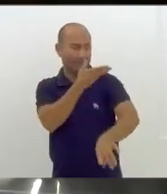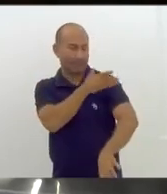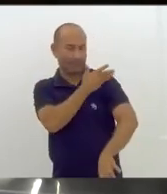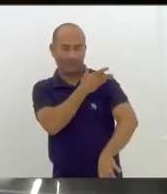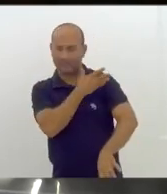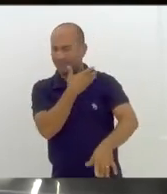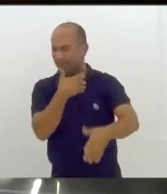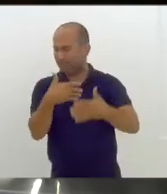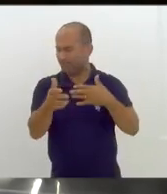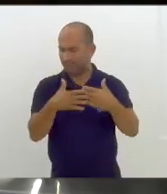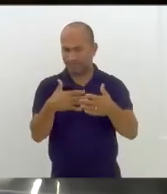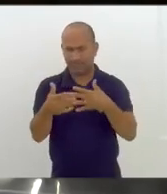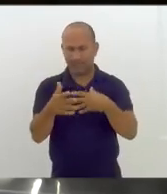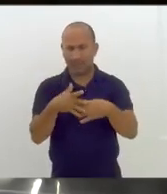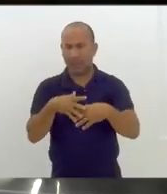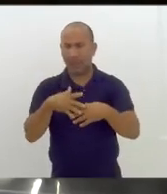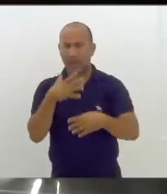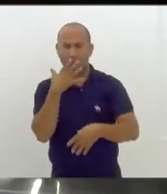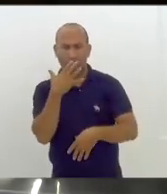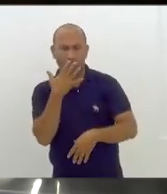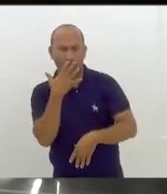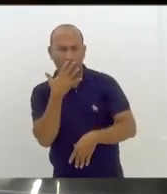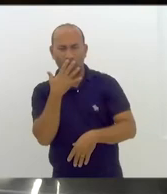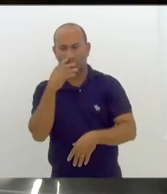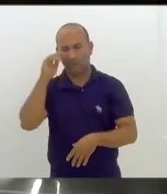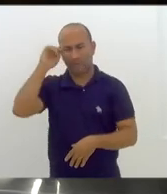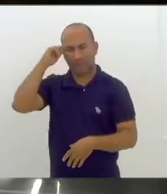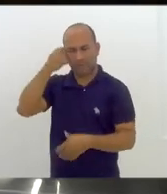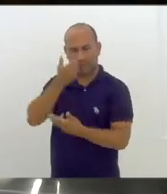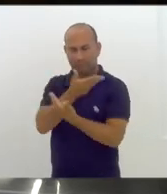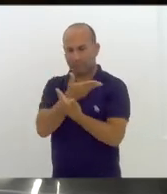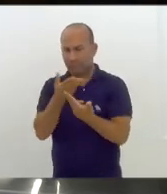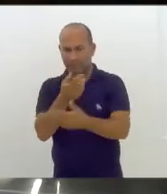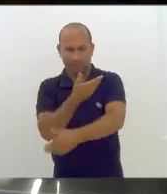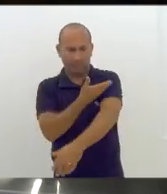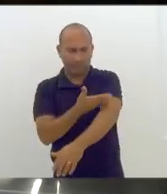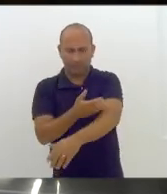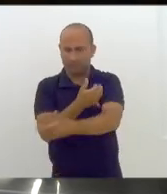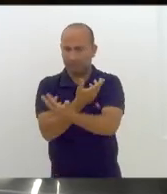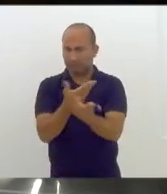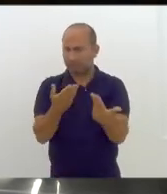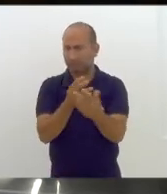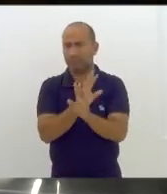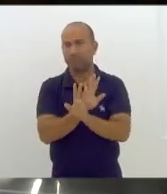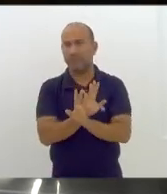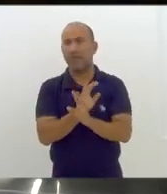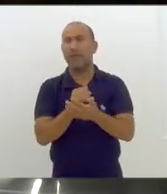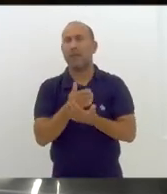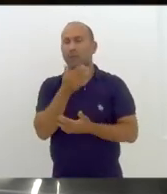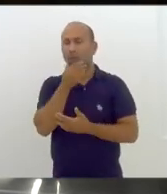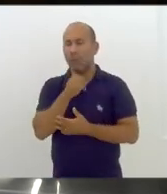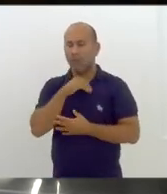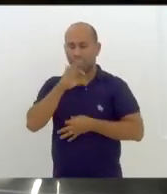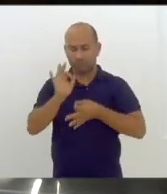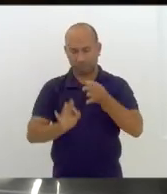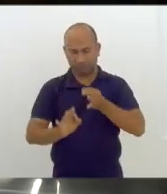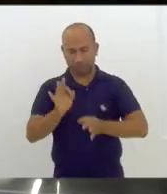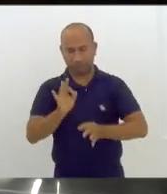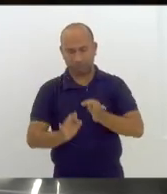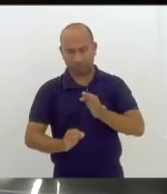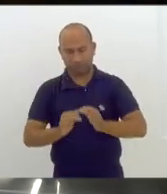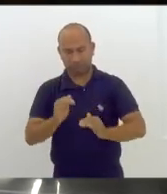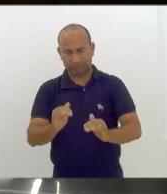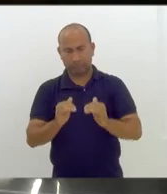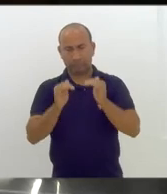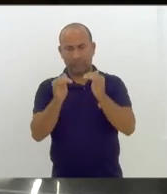raça, seja o que for. Origem, né? E o desembargador, através da sua luta,